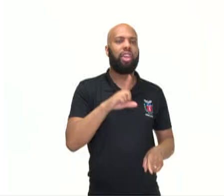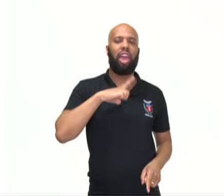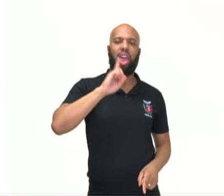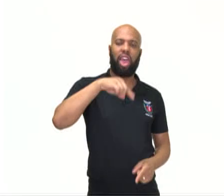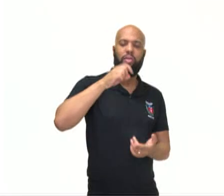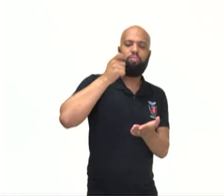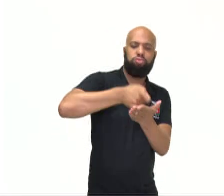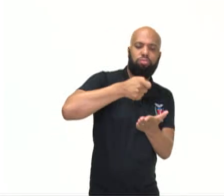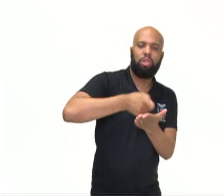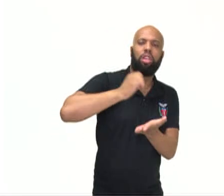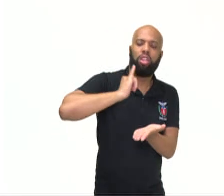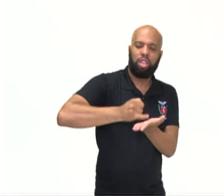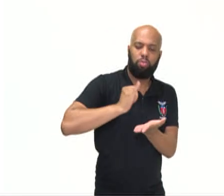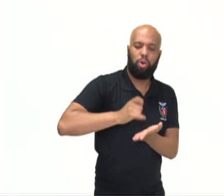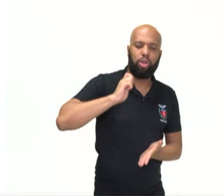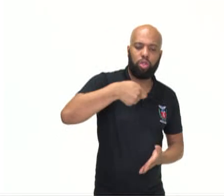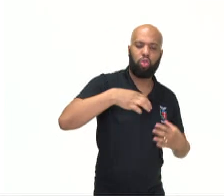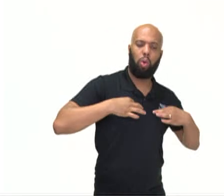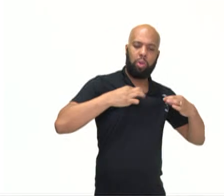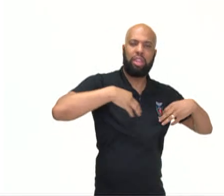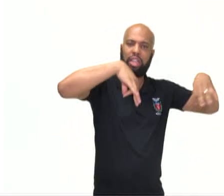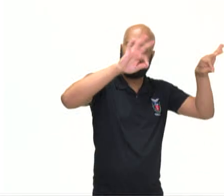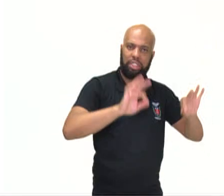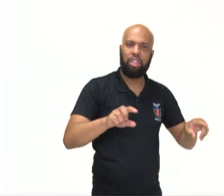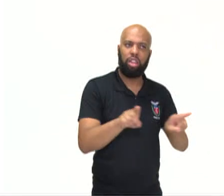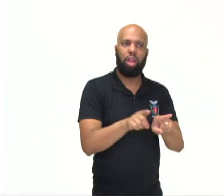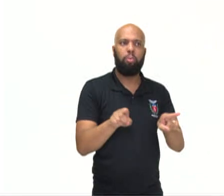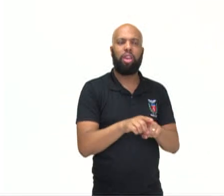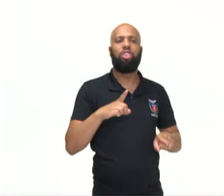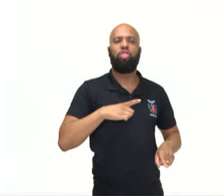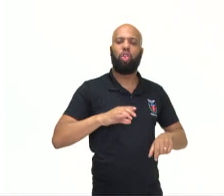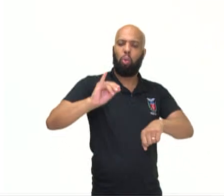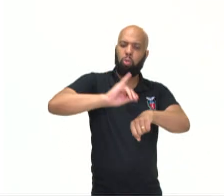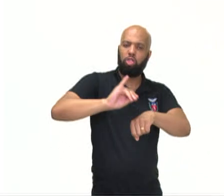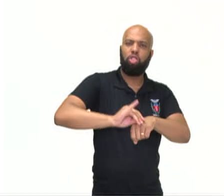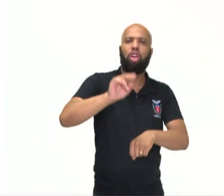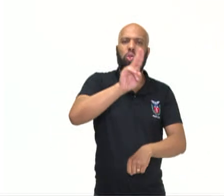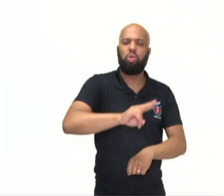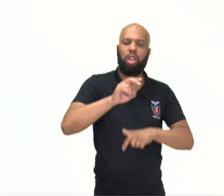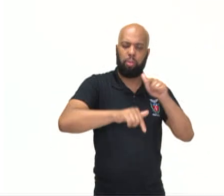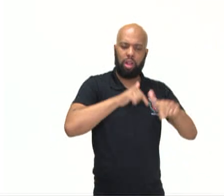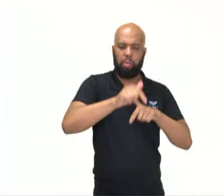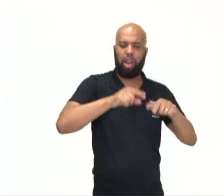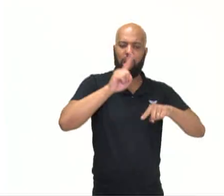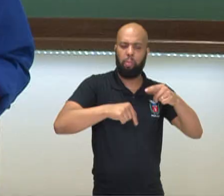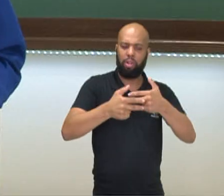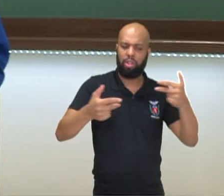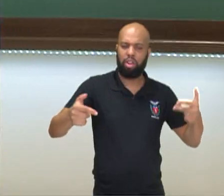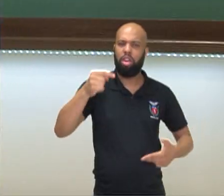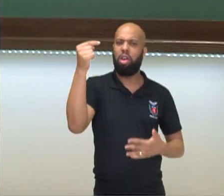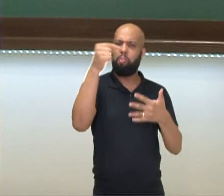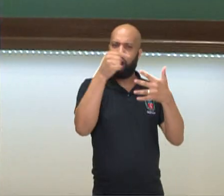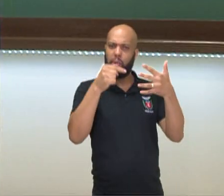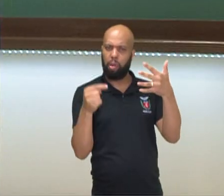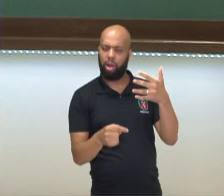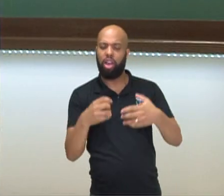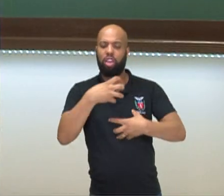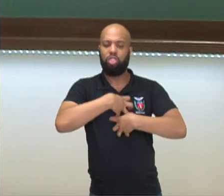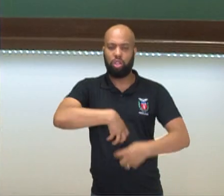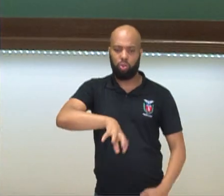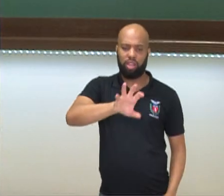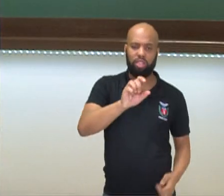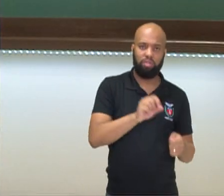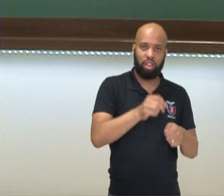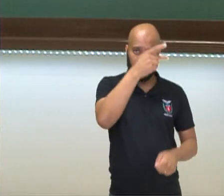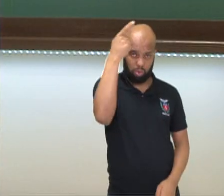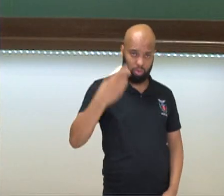cobrados impostos sobre tecidos, ferramentas, enfim, dos mais diversos materiais. Isso tudo vai fazer com que os colonos